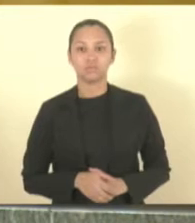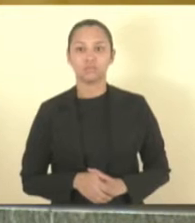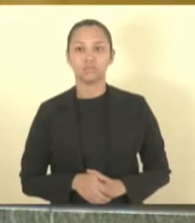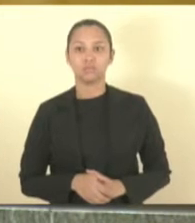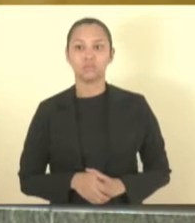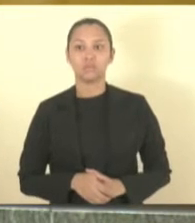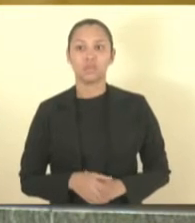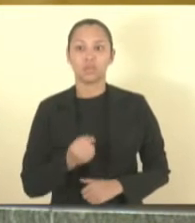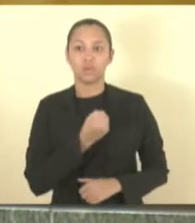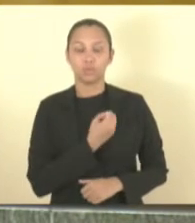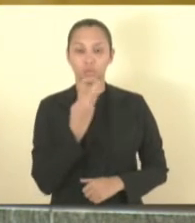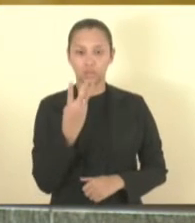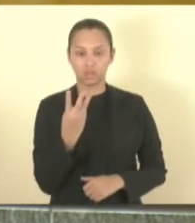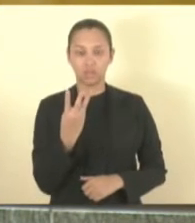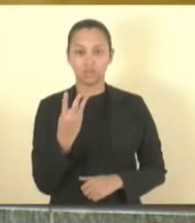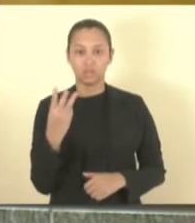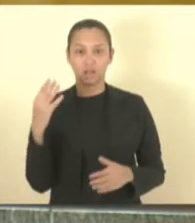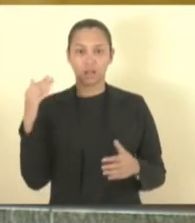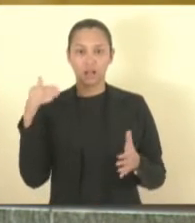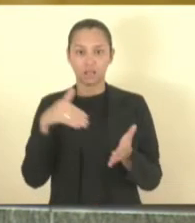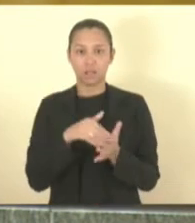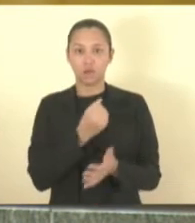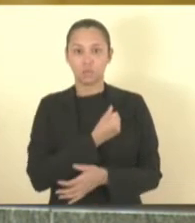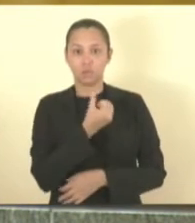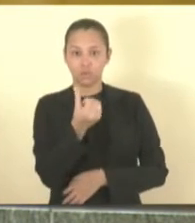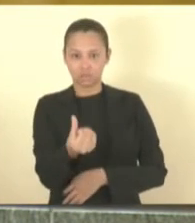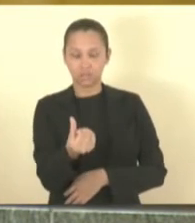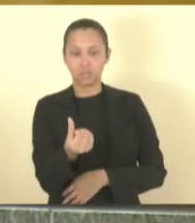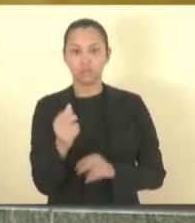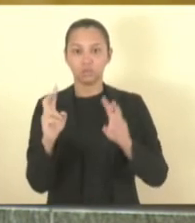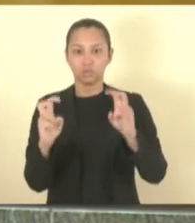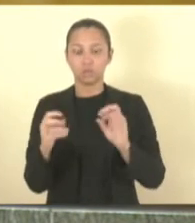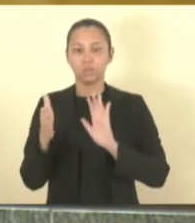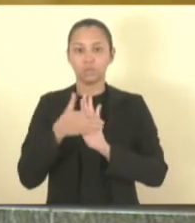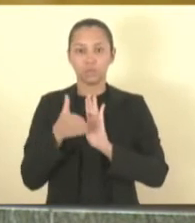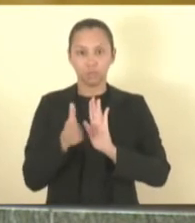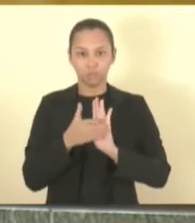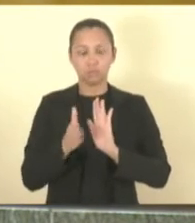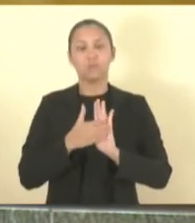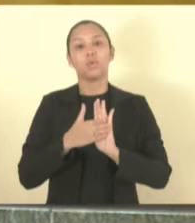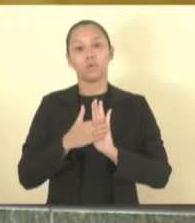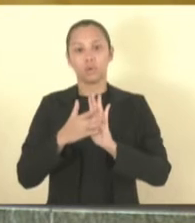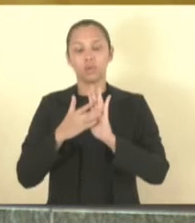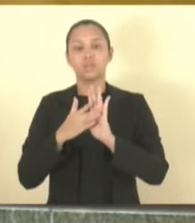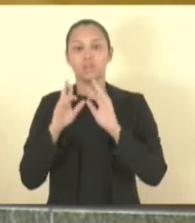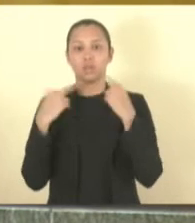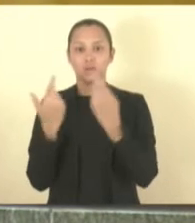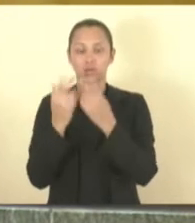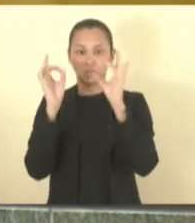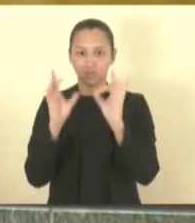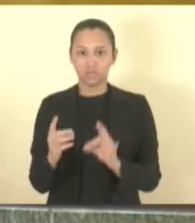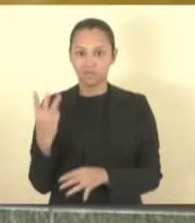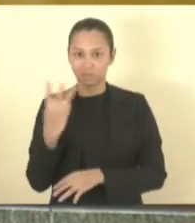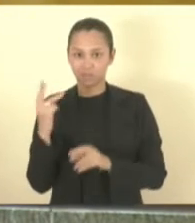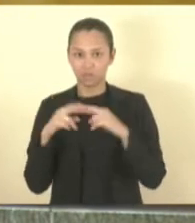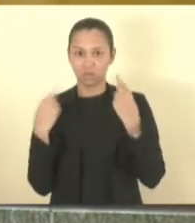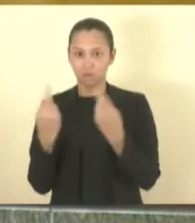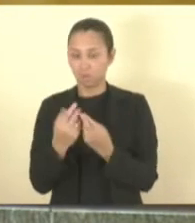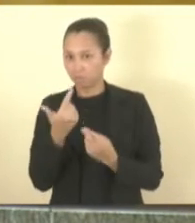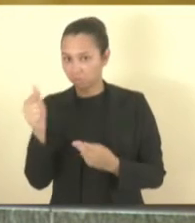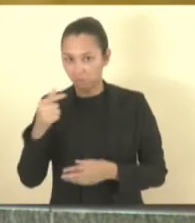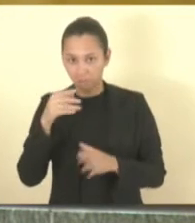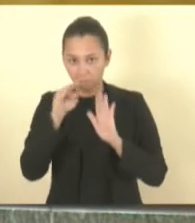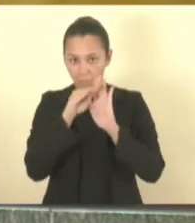Do item 3 ao item 6, tratam-se de proposições de discussão especial em terceira sessão. Não havendo oradores